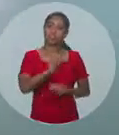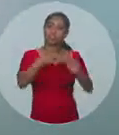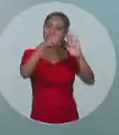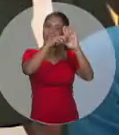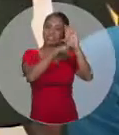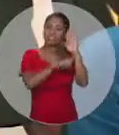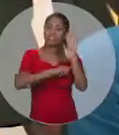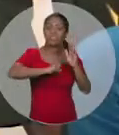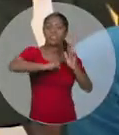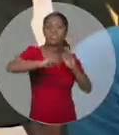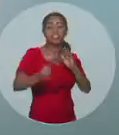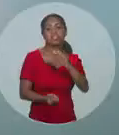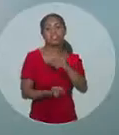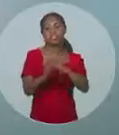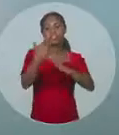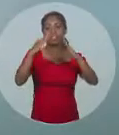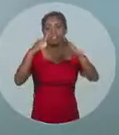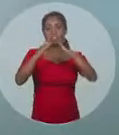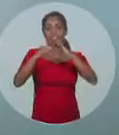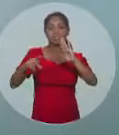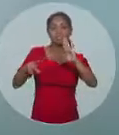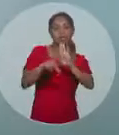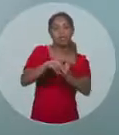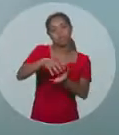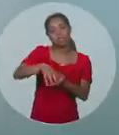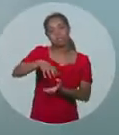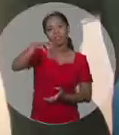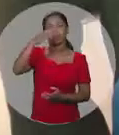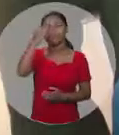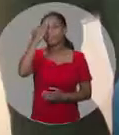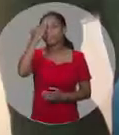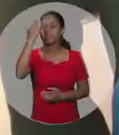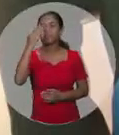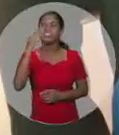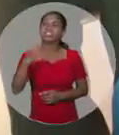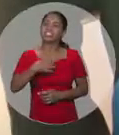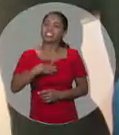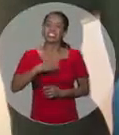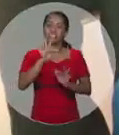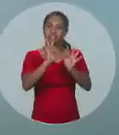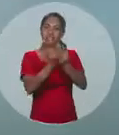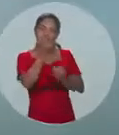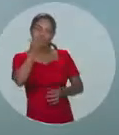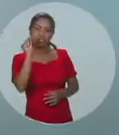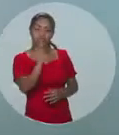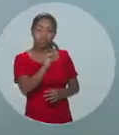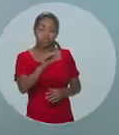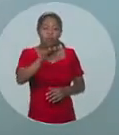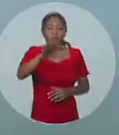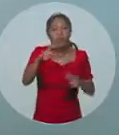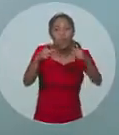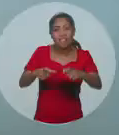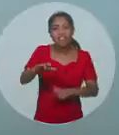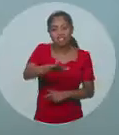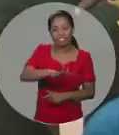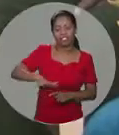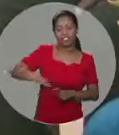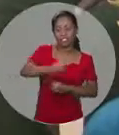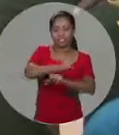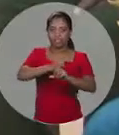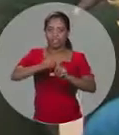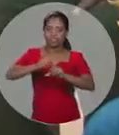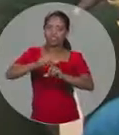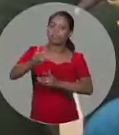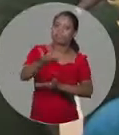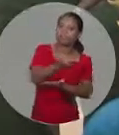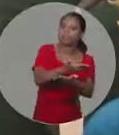defende que nós criemos a Casa Lar, principalmente voltada para os idosos que estão em situação de abandono. Um espaço de sociabilidade, um